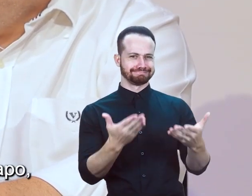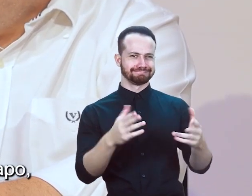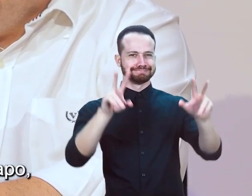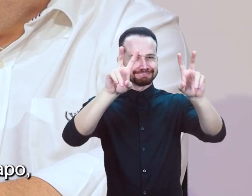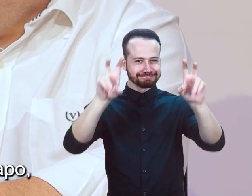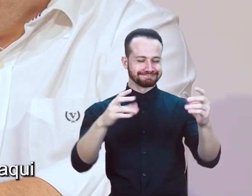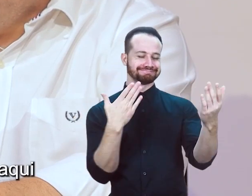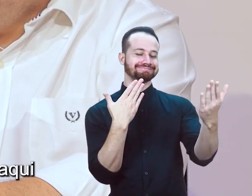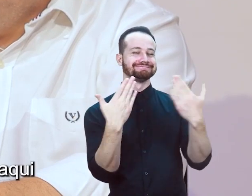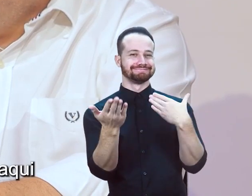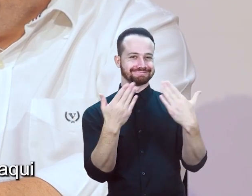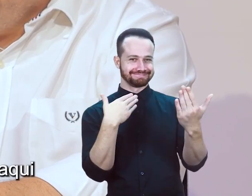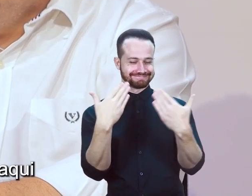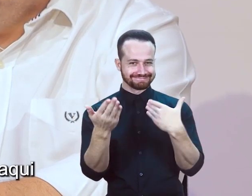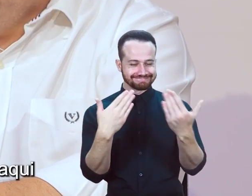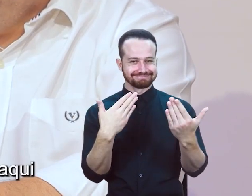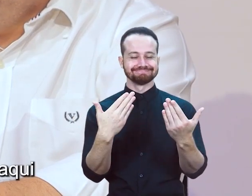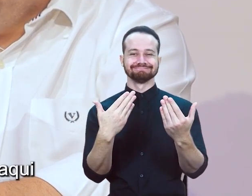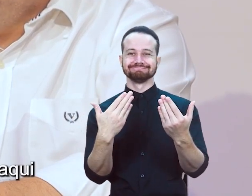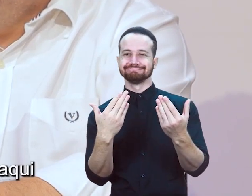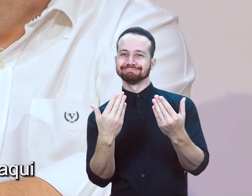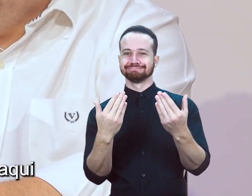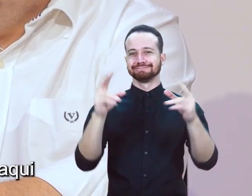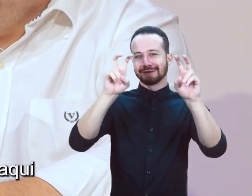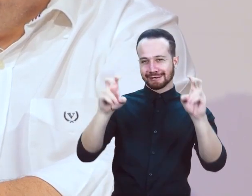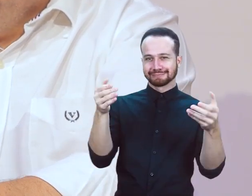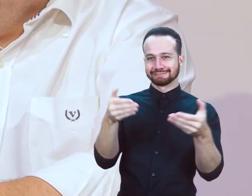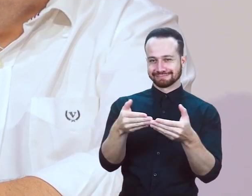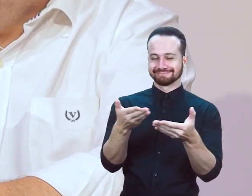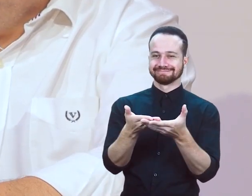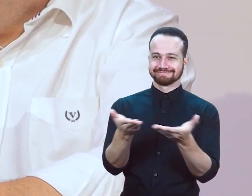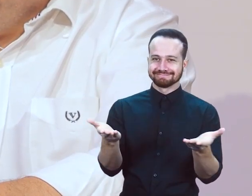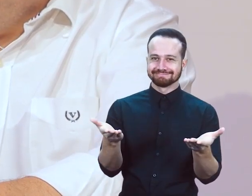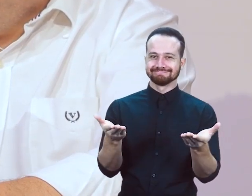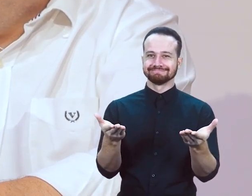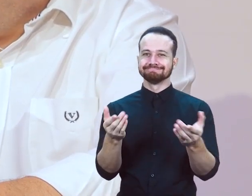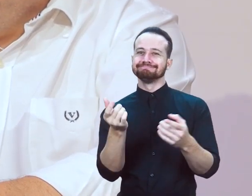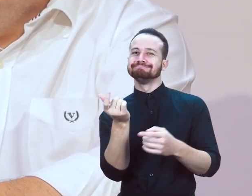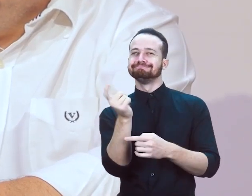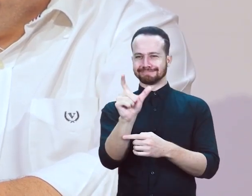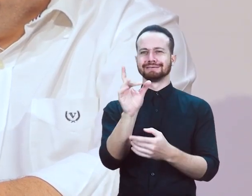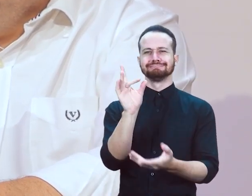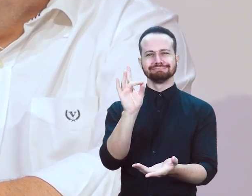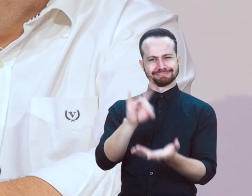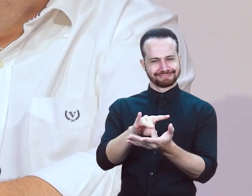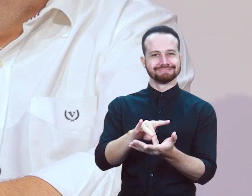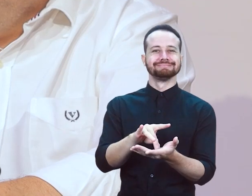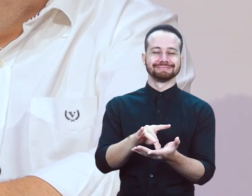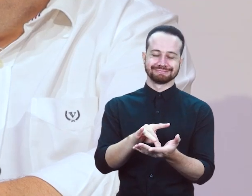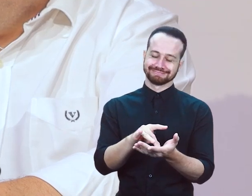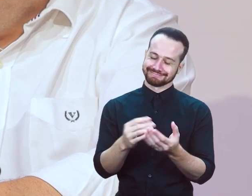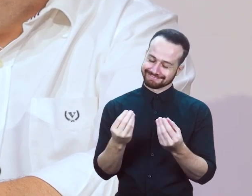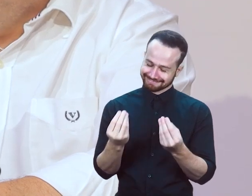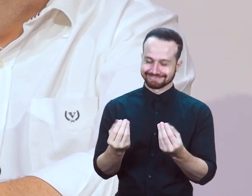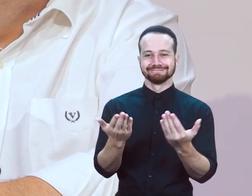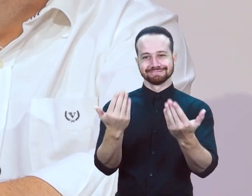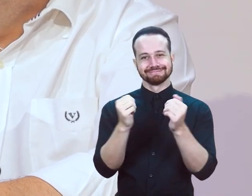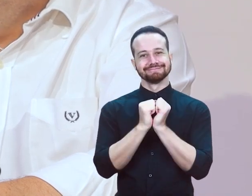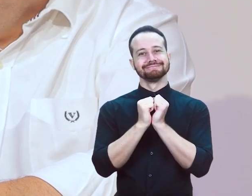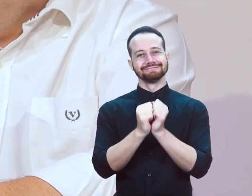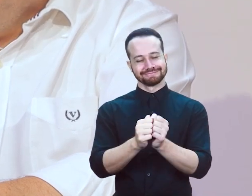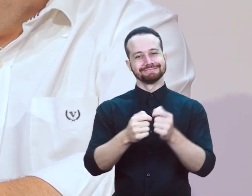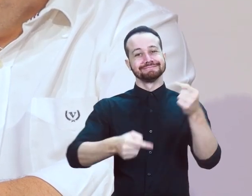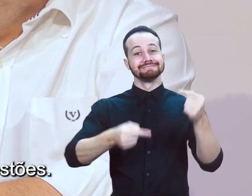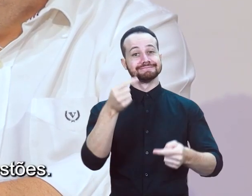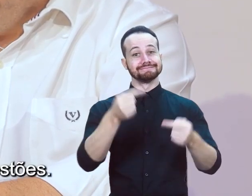deste bate-papo, desta conversa, deste assunto aqui, essa palavra franca, continue o debate